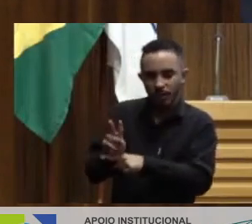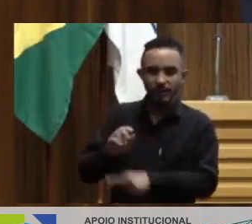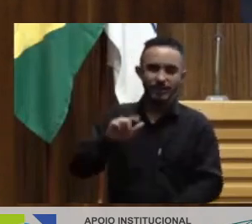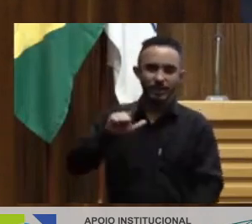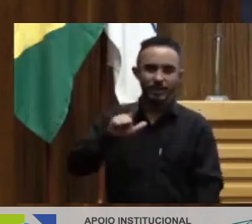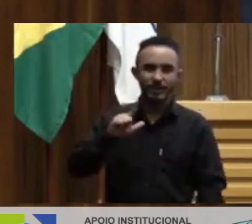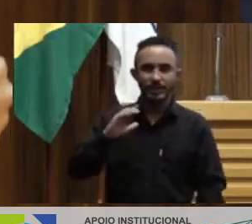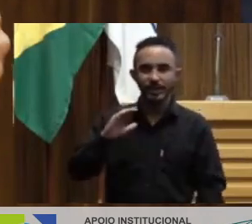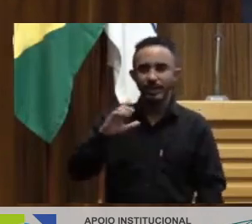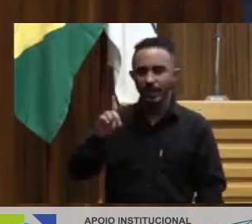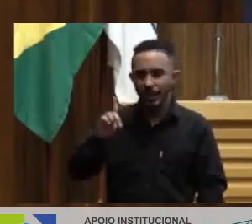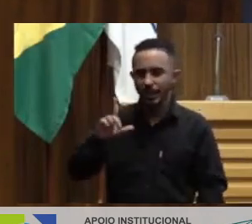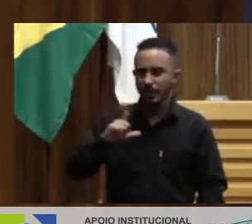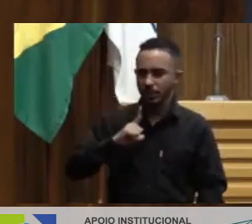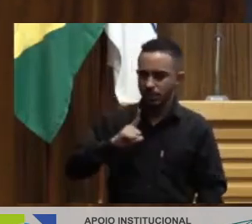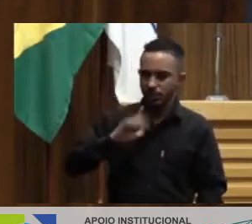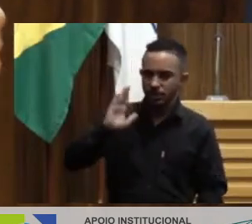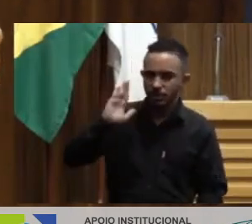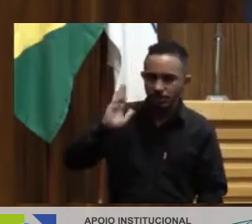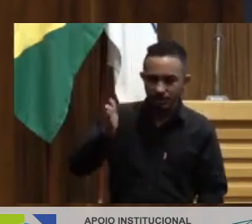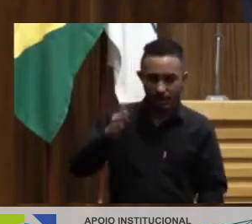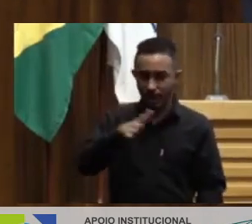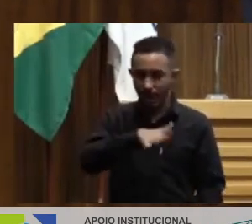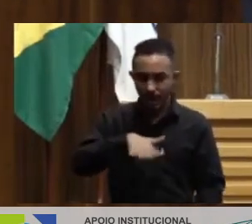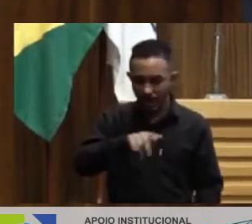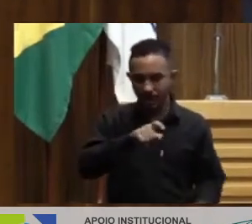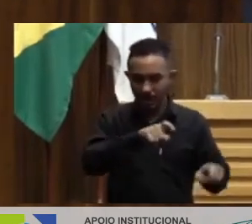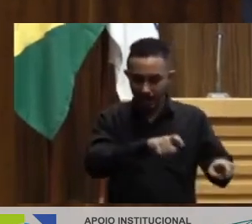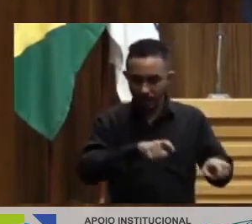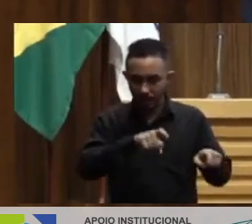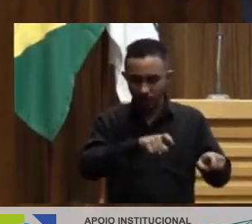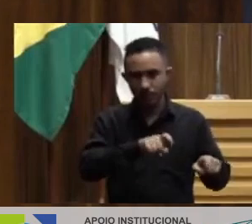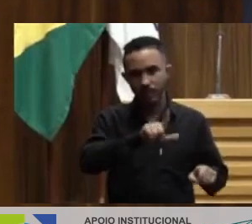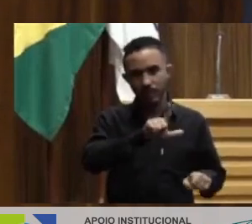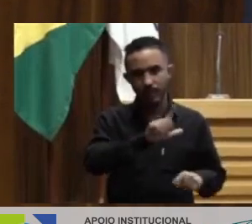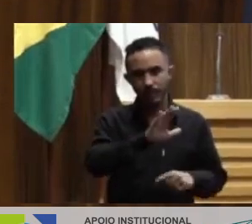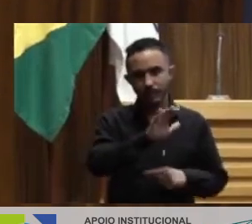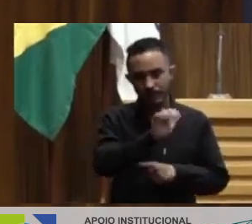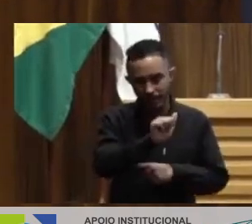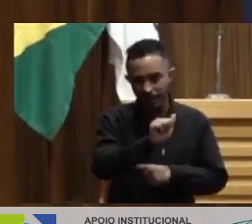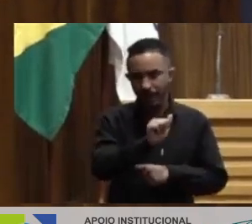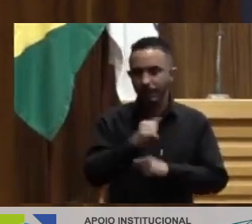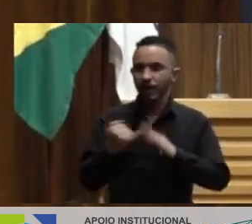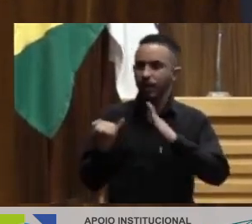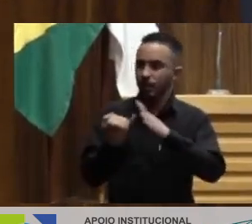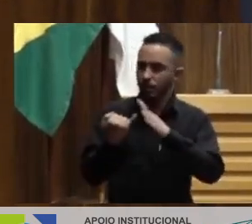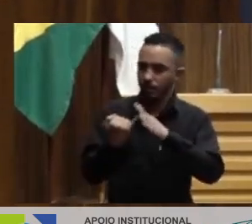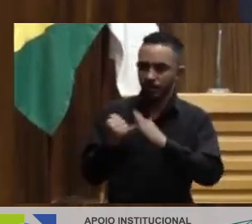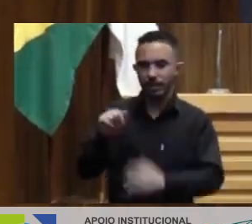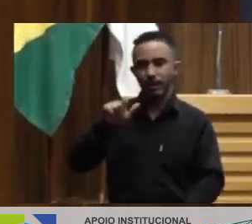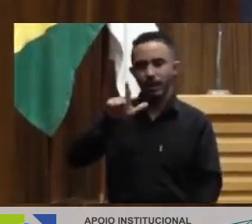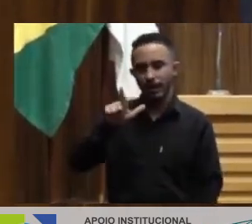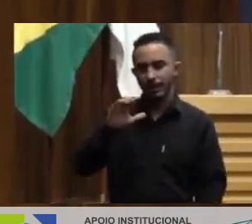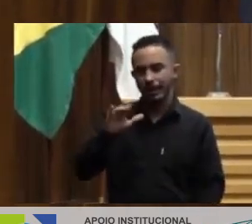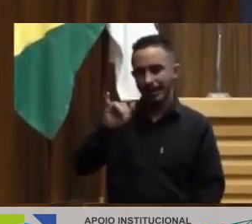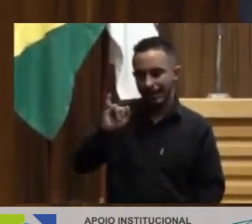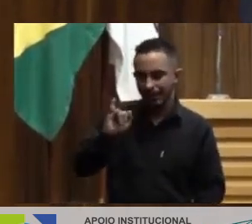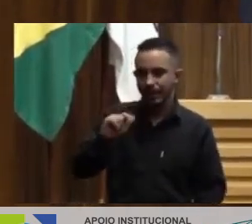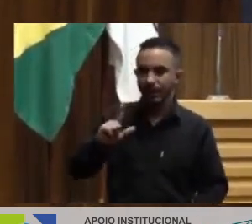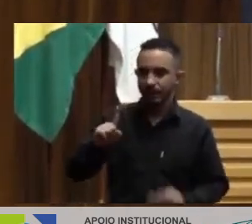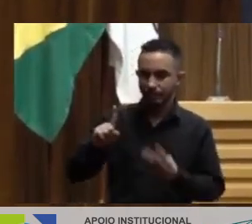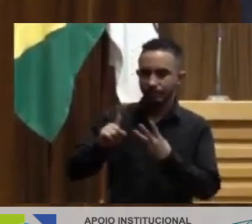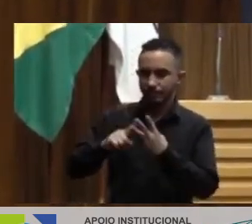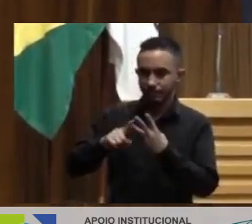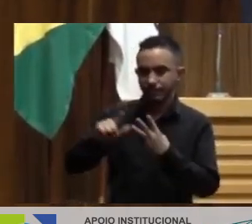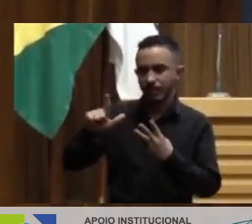LCD já tem o da agricultura, o LCA, o imobiliário, o LCI, e vai ter o